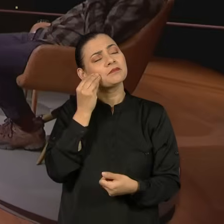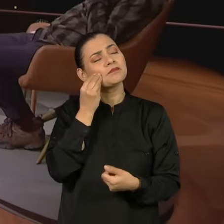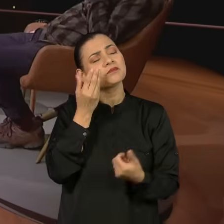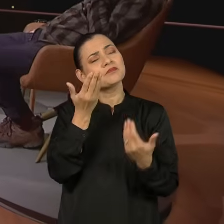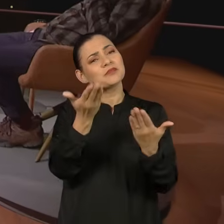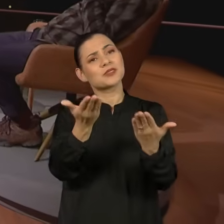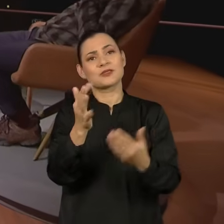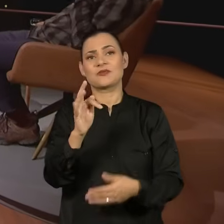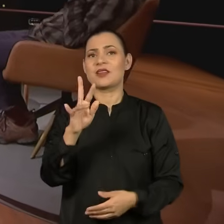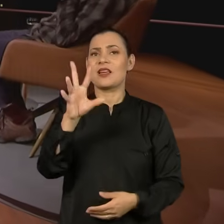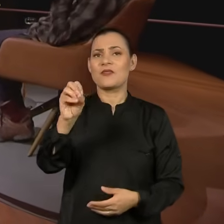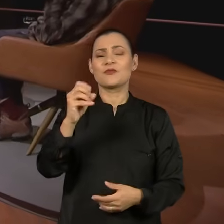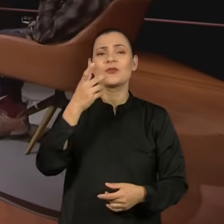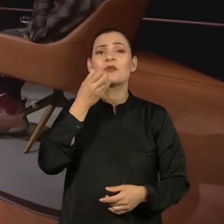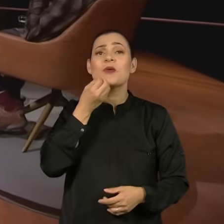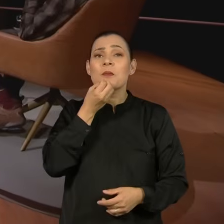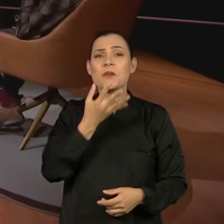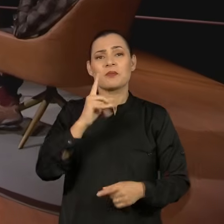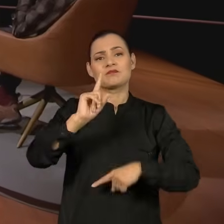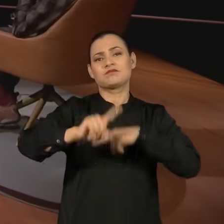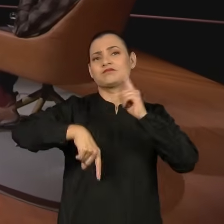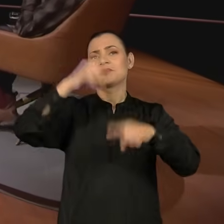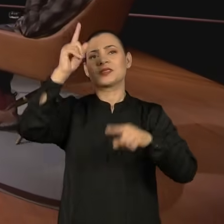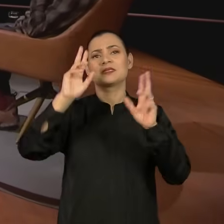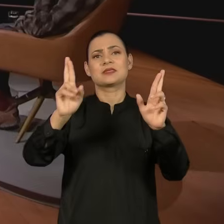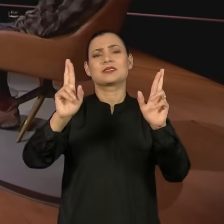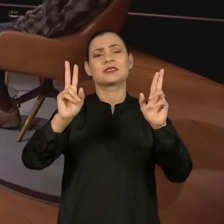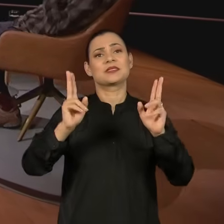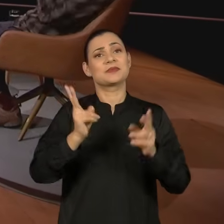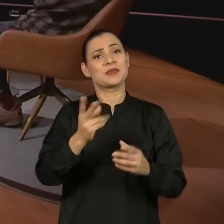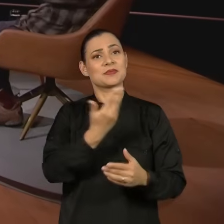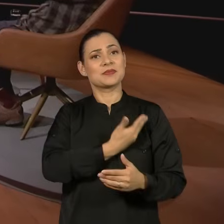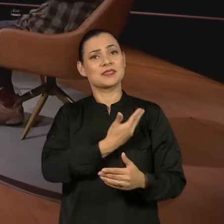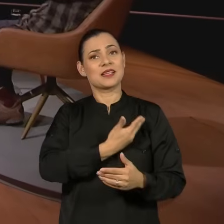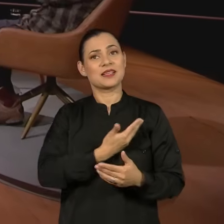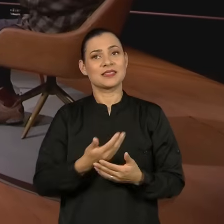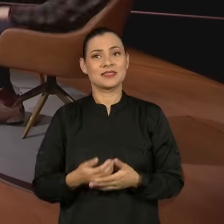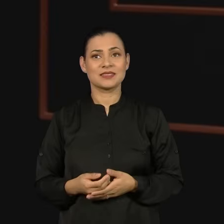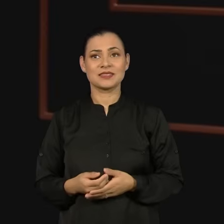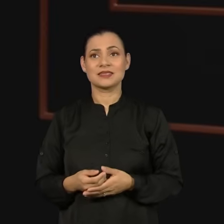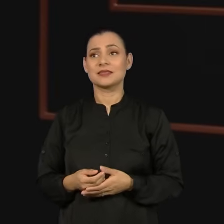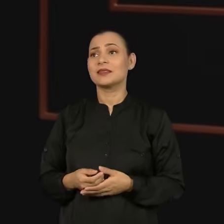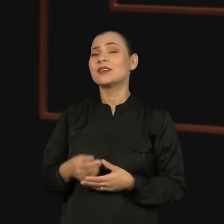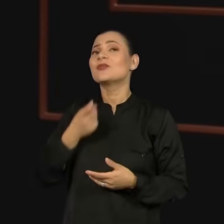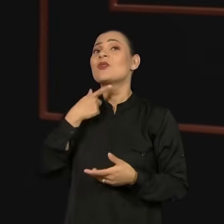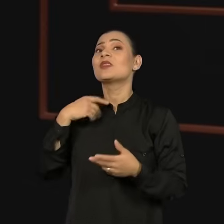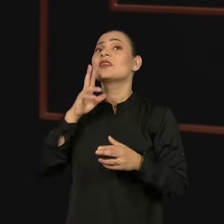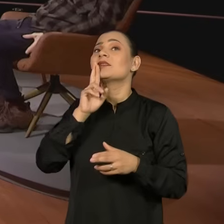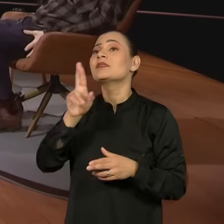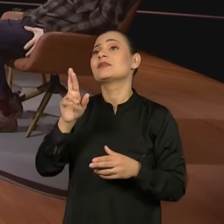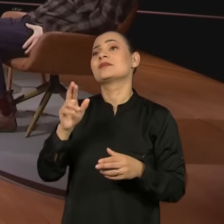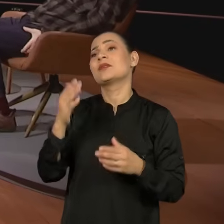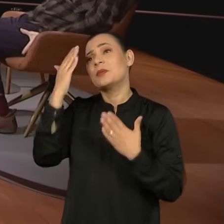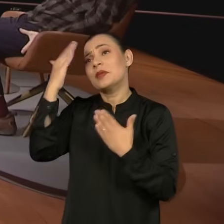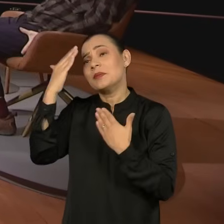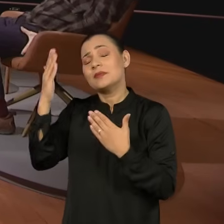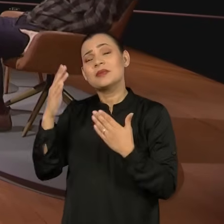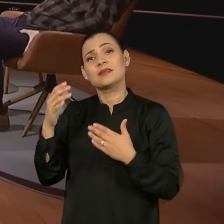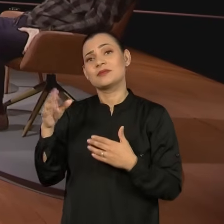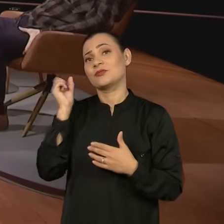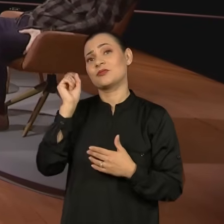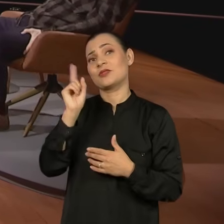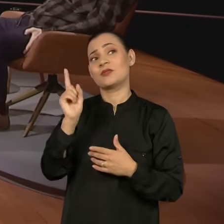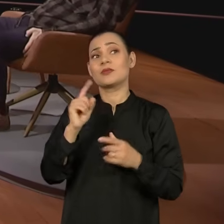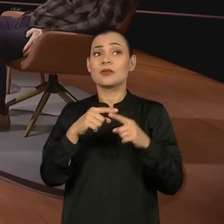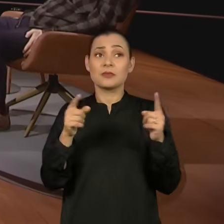grande, Flávio, e muito sucesso, sempre. E amizade. Aí dá vontade de falar obrigado. Ela não vai ouvir, né, se eu falar.